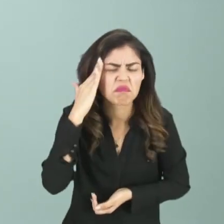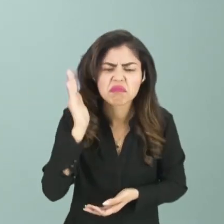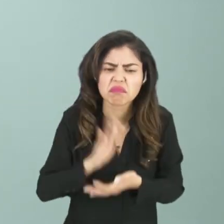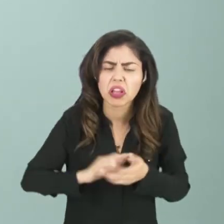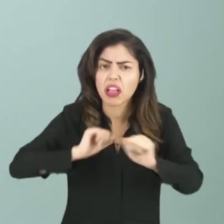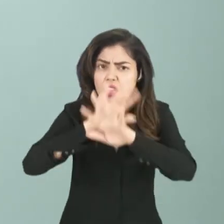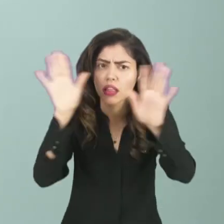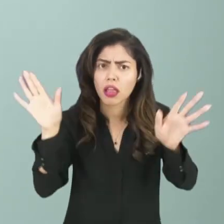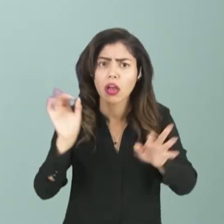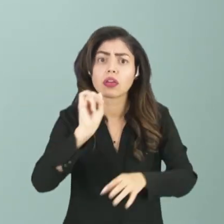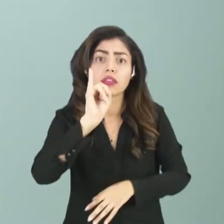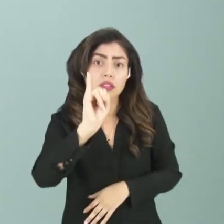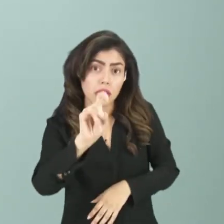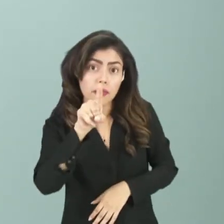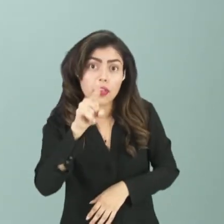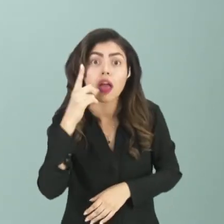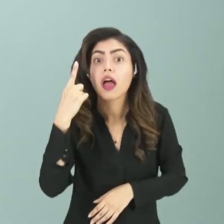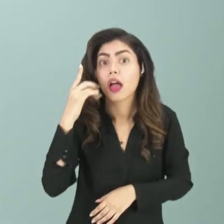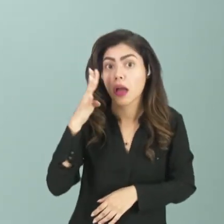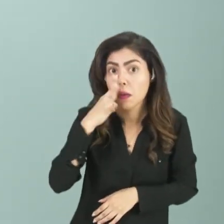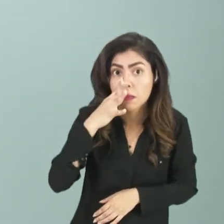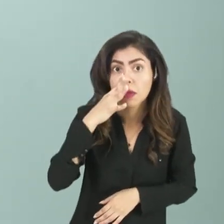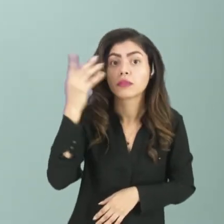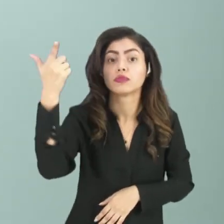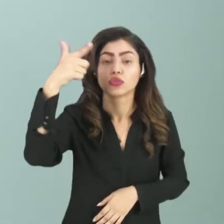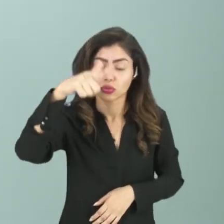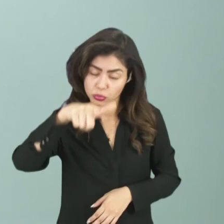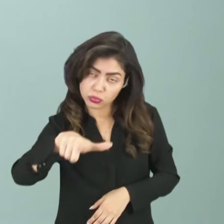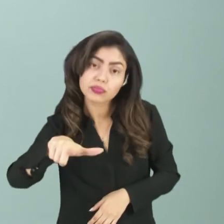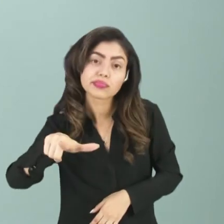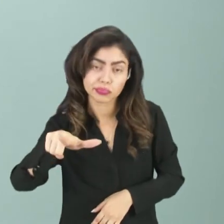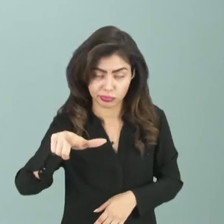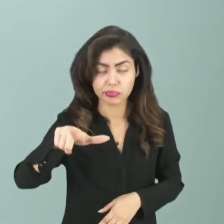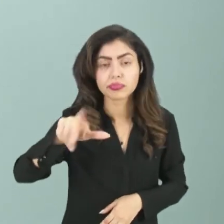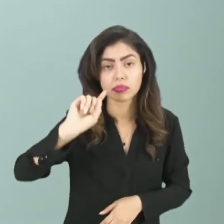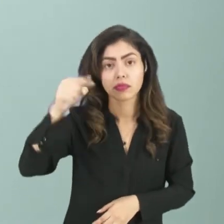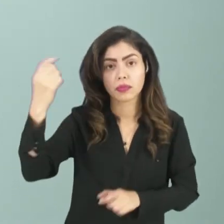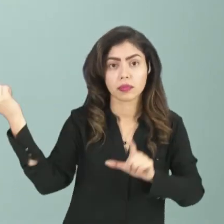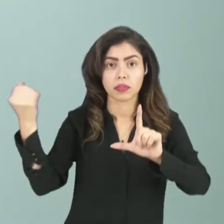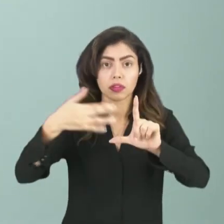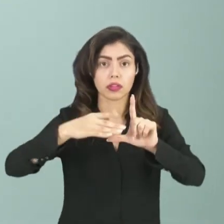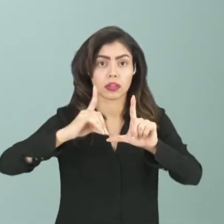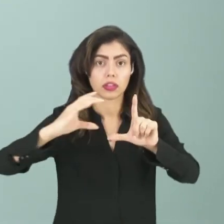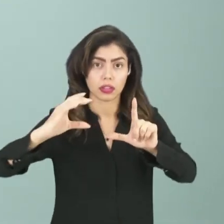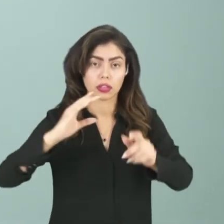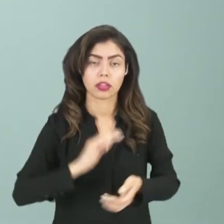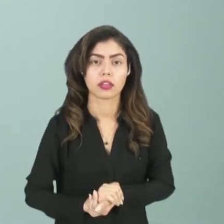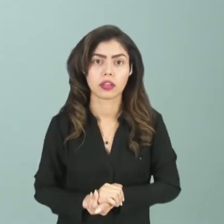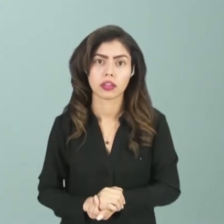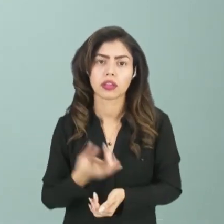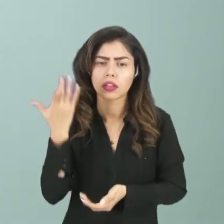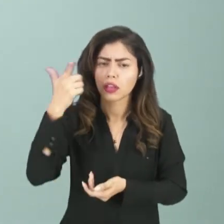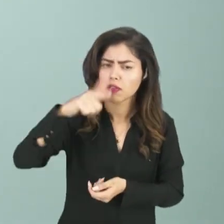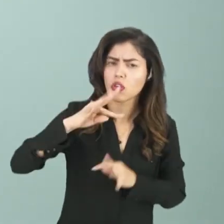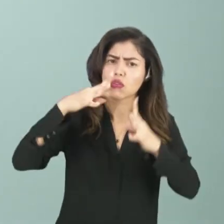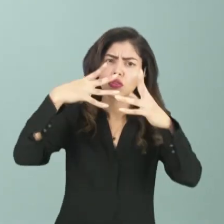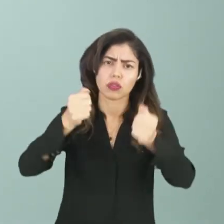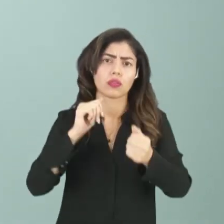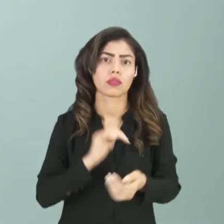ficou claro, ou se você quer assistir a aula sobre frequência absoluta, vá lá na plataforma Eduque e reveja